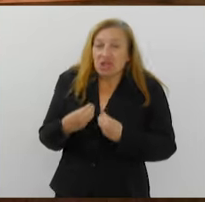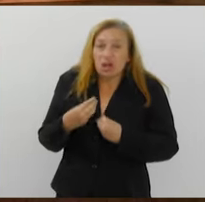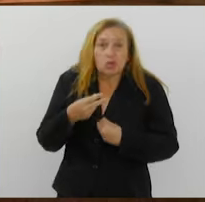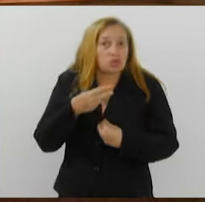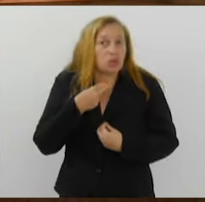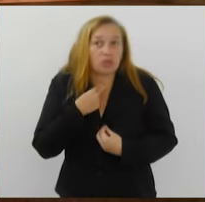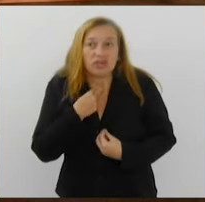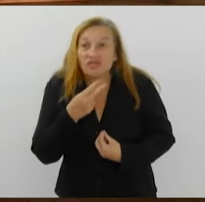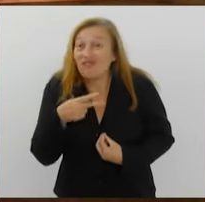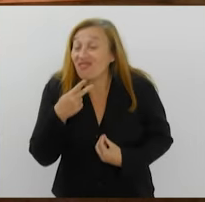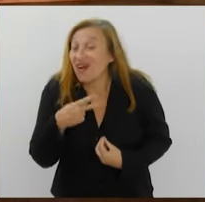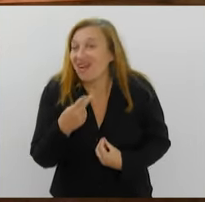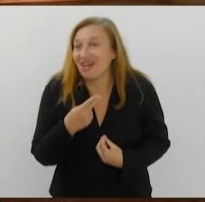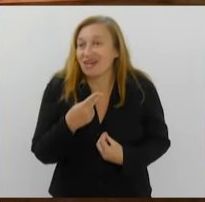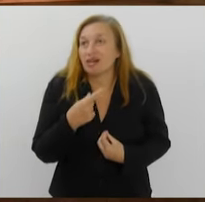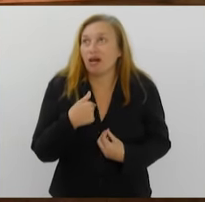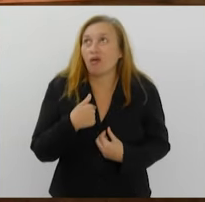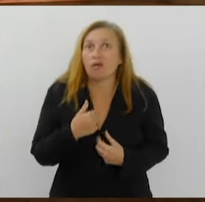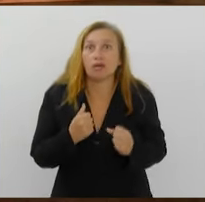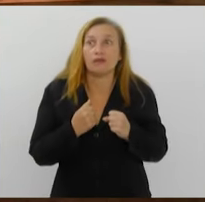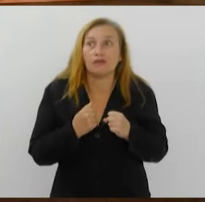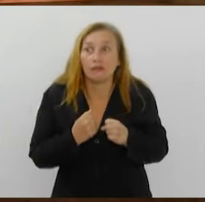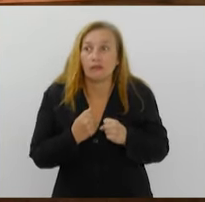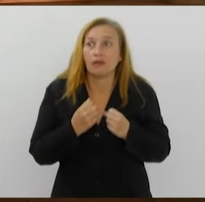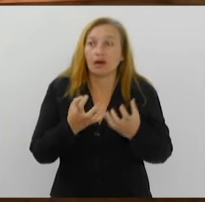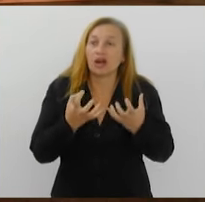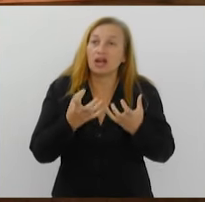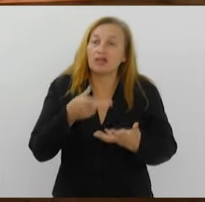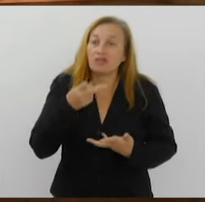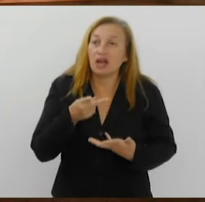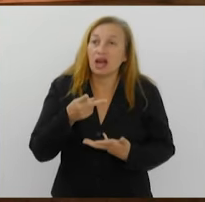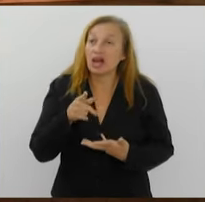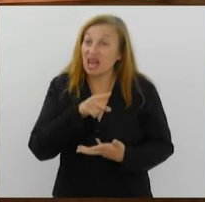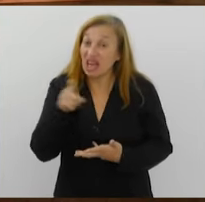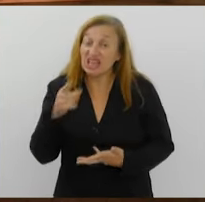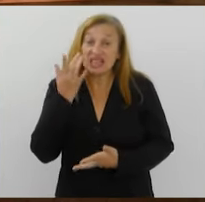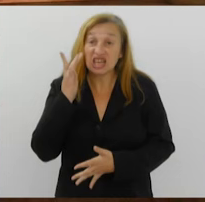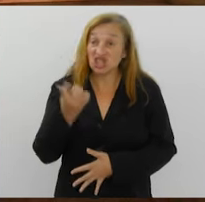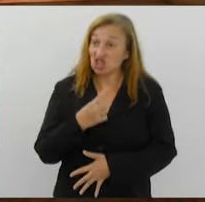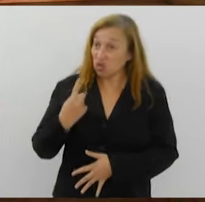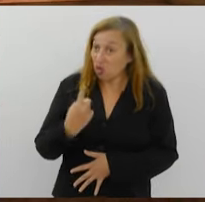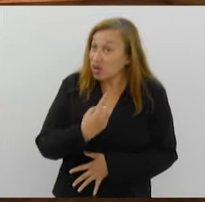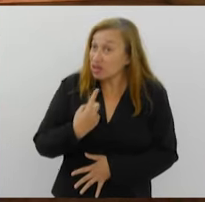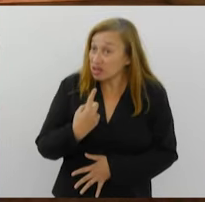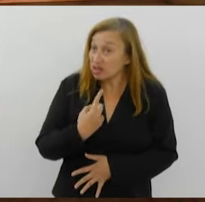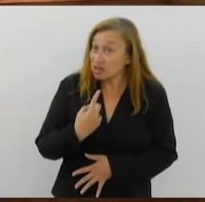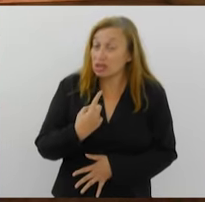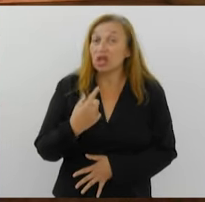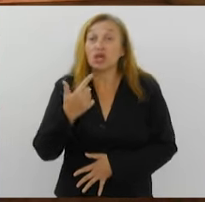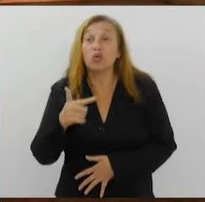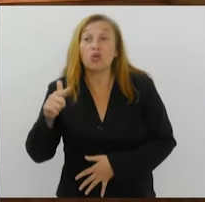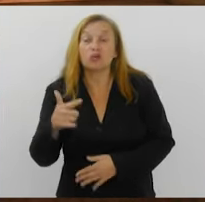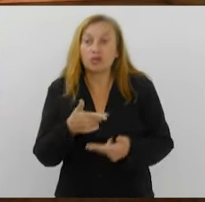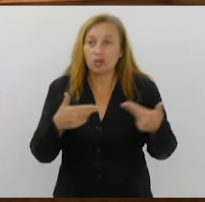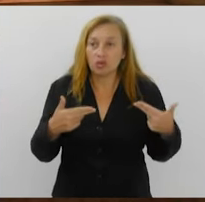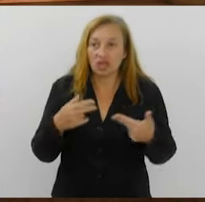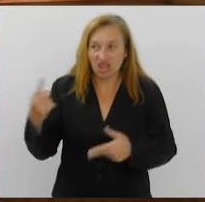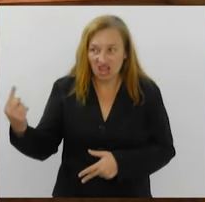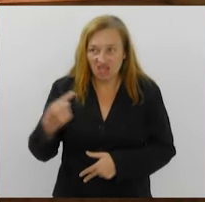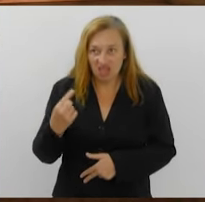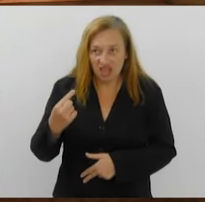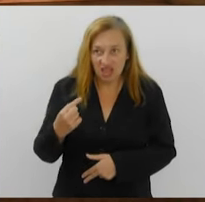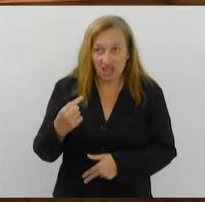falar... Eu já estava ali, né? Não pude falar porque eles consideram a gente. E outra coisa, eles vieram para cá